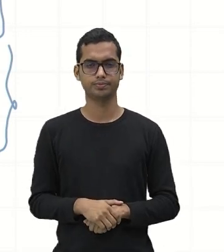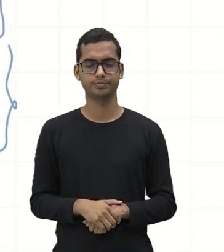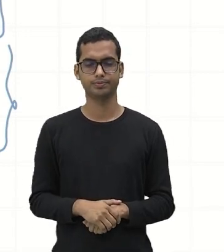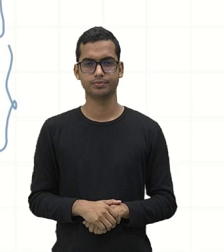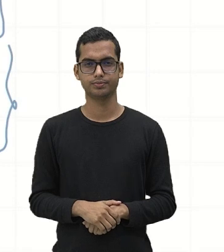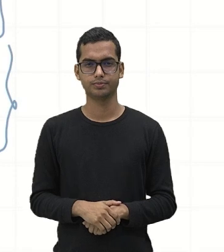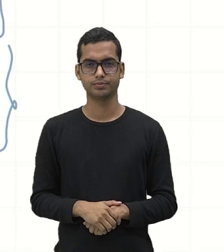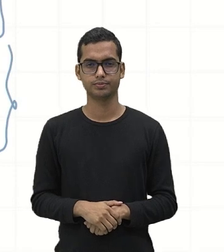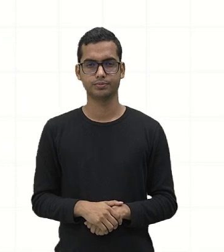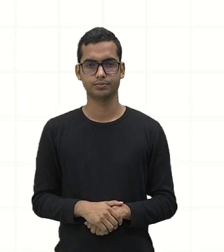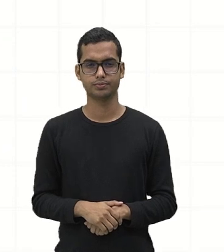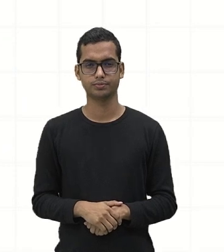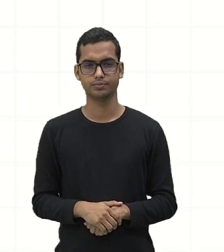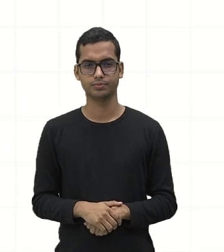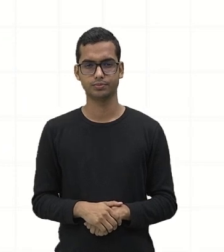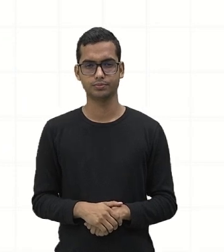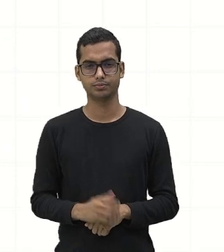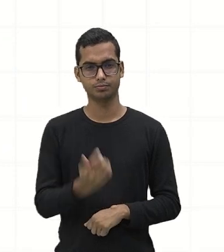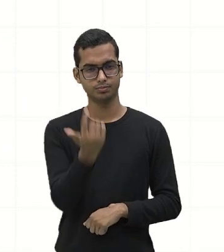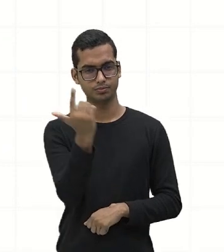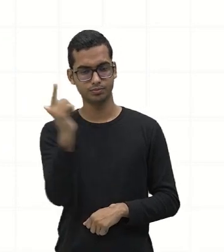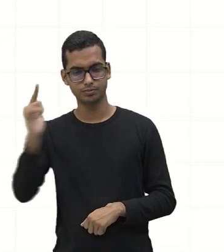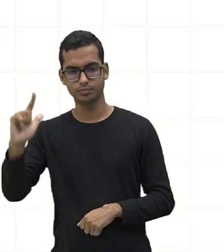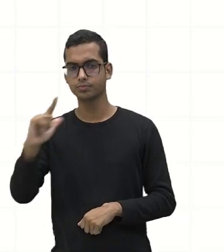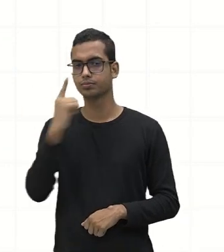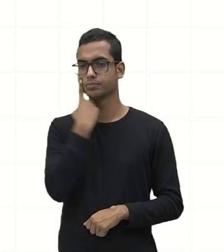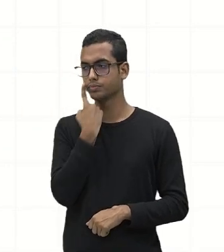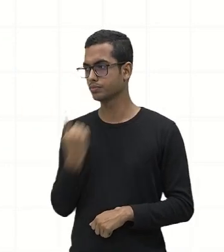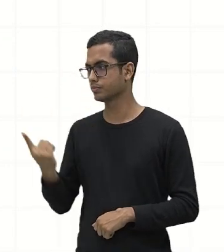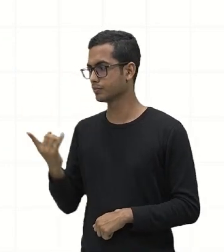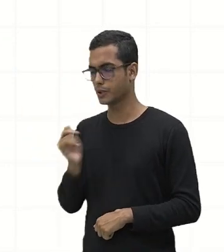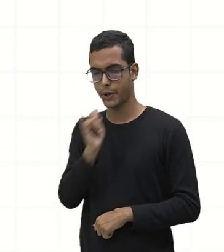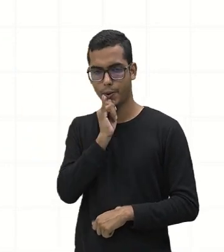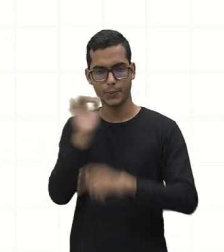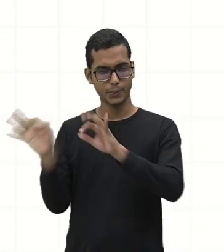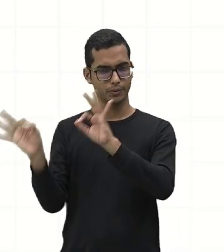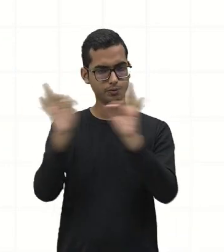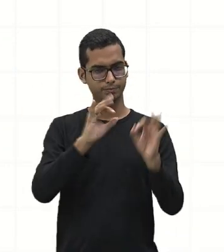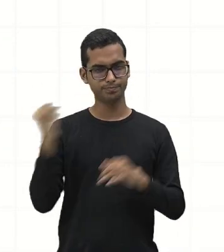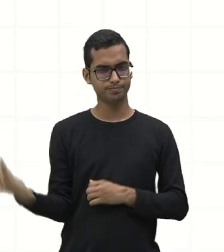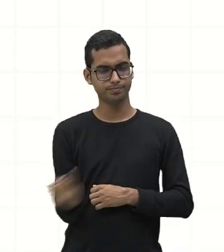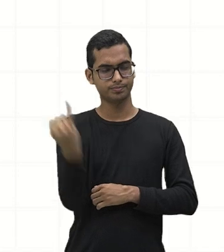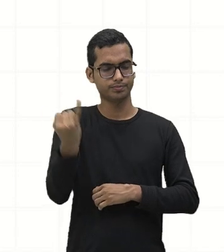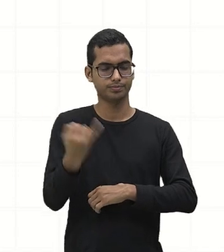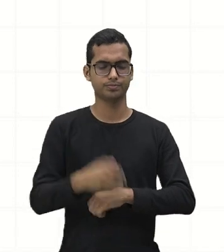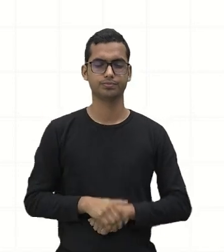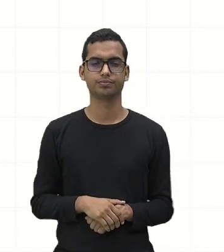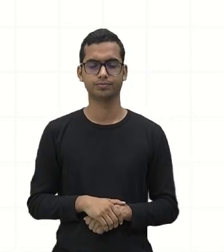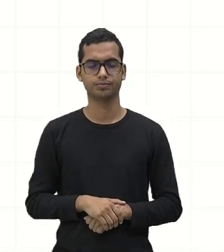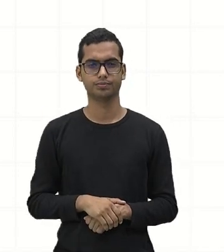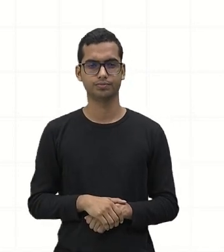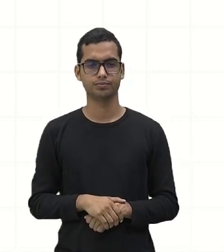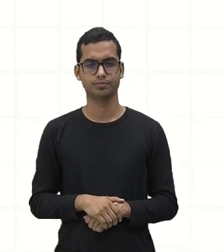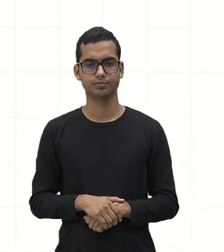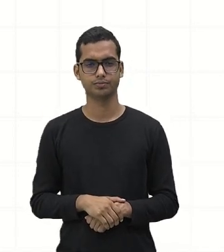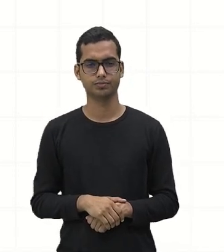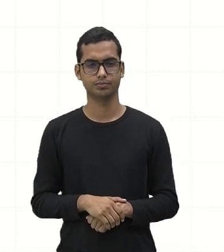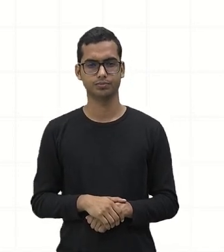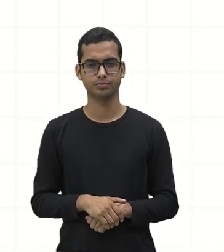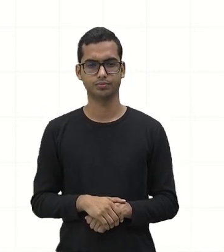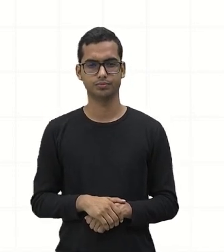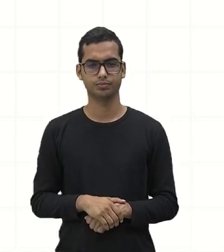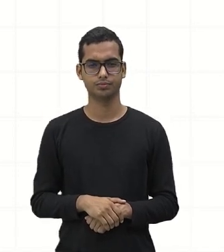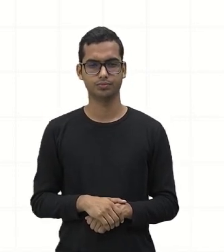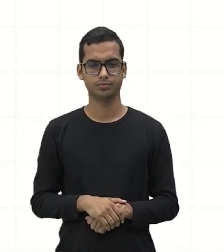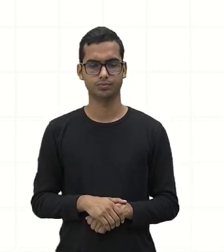Boa! Vamos à nossa próxima proporcionalidade também, que é muito importante. Agora eu estou pegando toda a